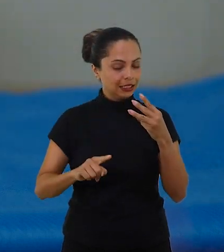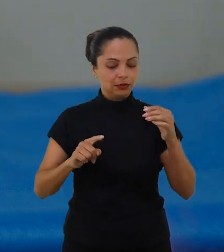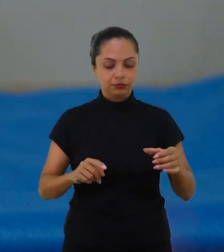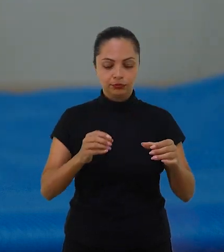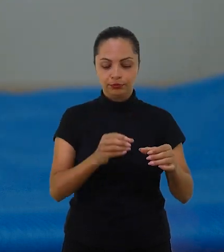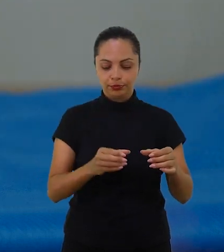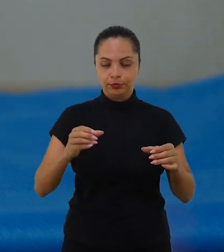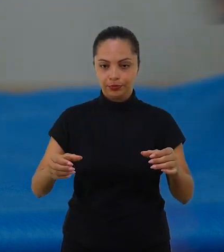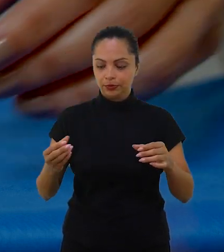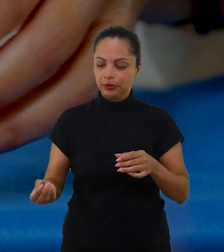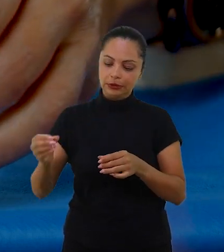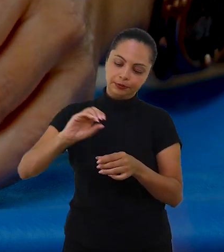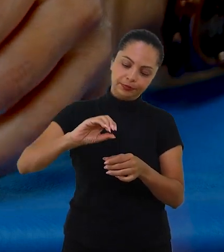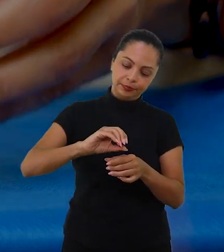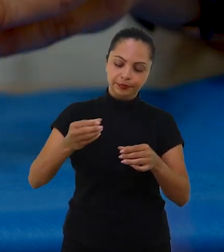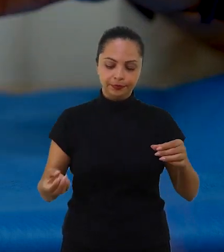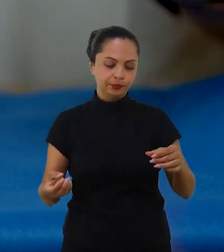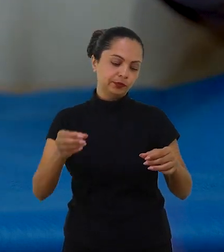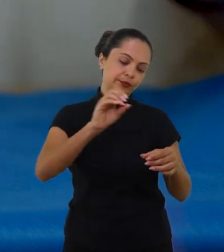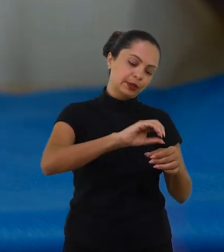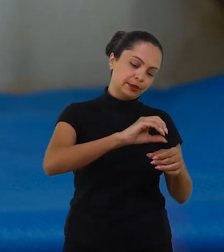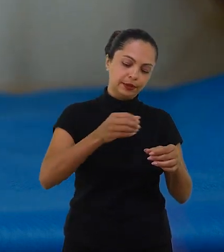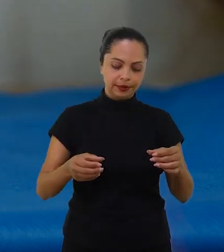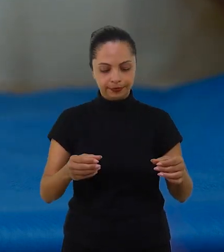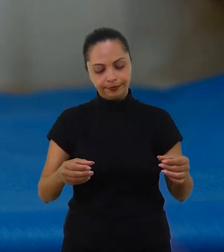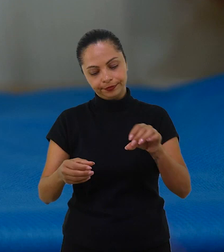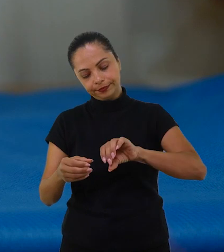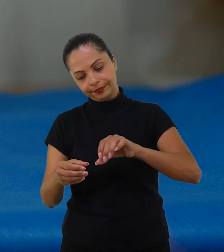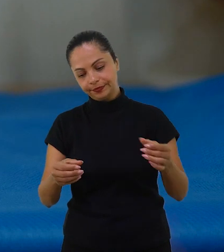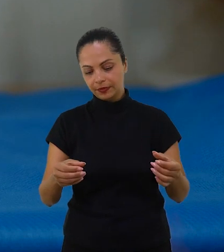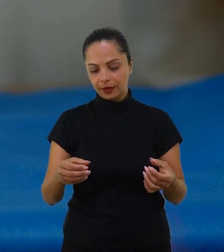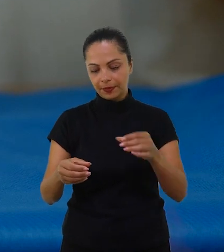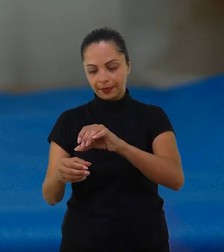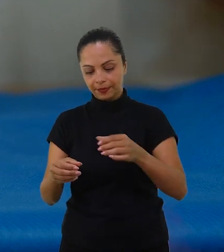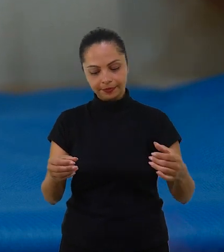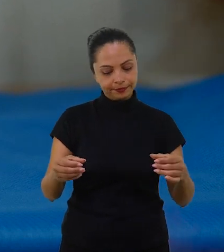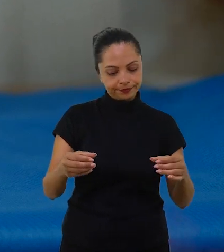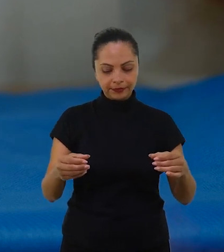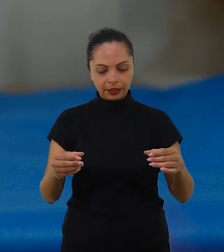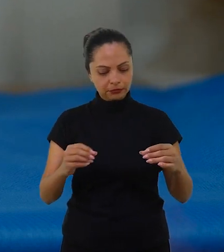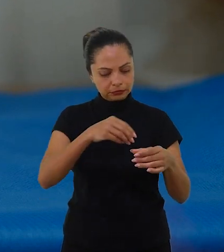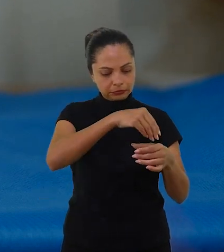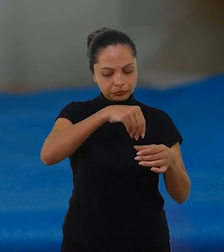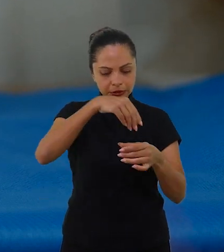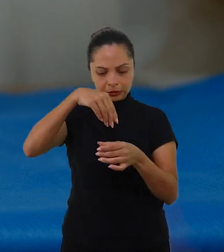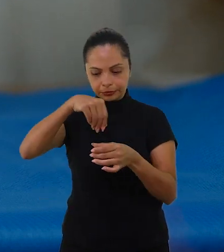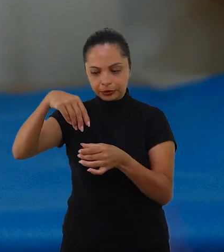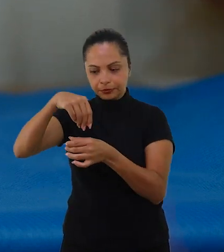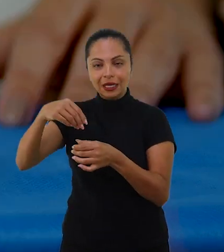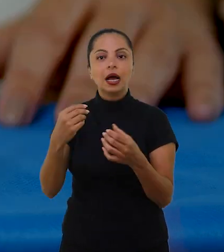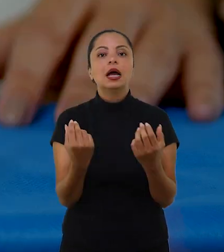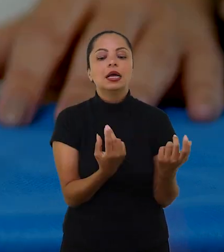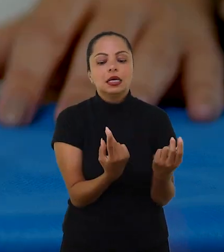copinhos. Transfira os grânulos de um copinho para o outro quantas vezes forem necessárias, até que a quantidade de grânulos